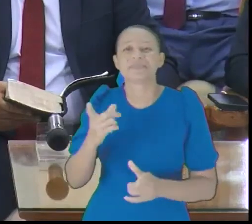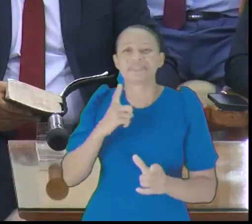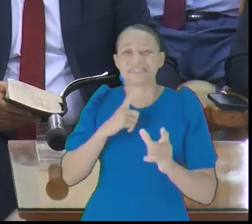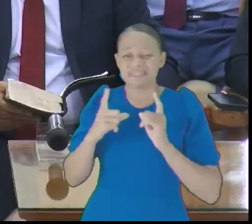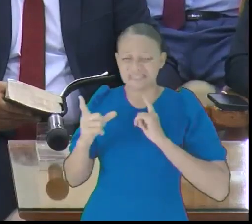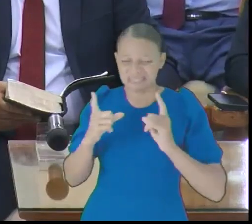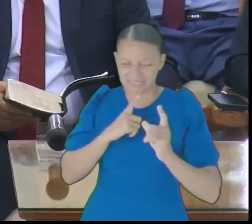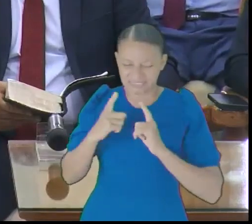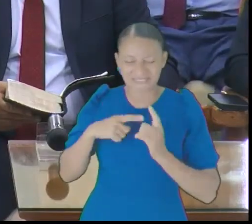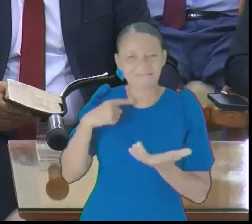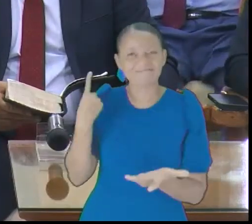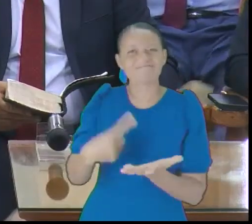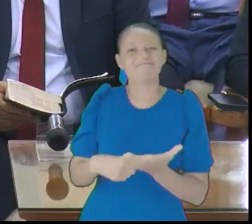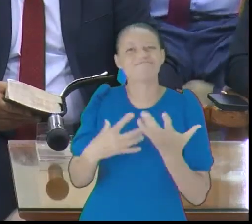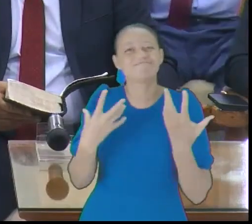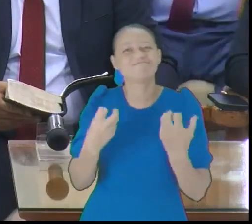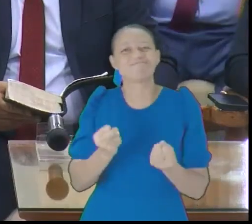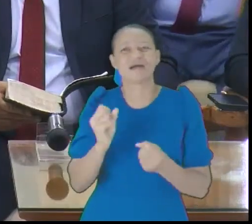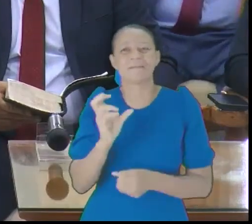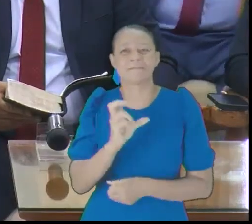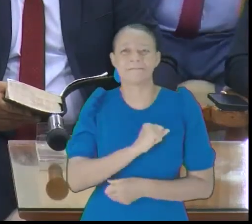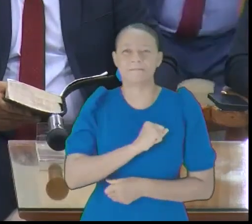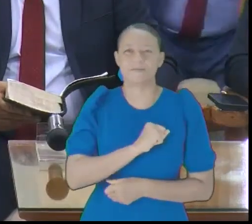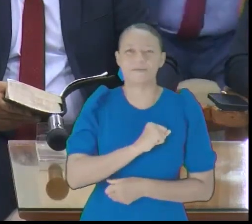pacto de amor.